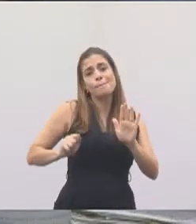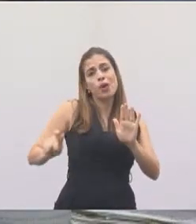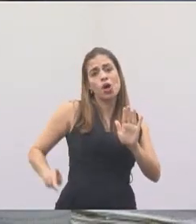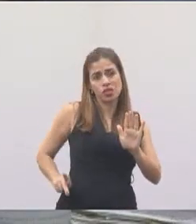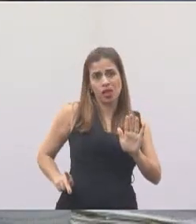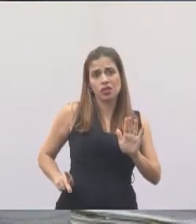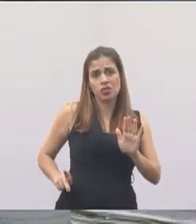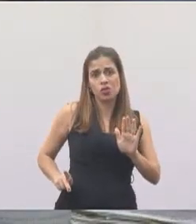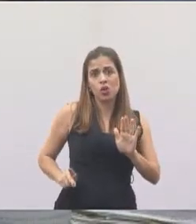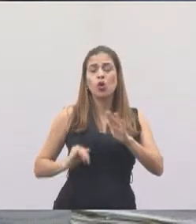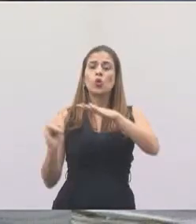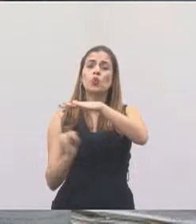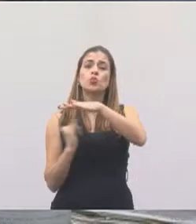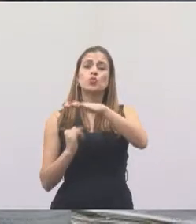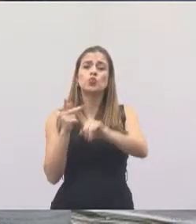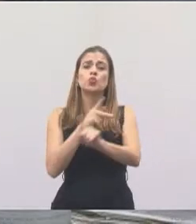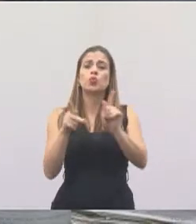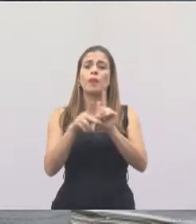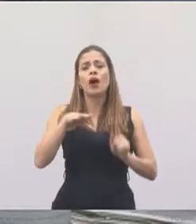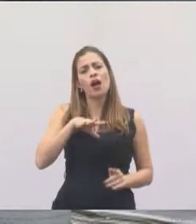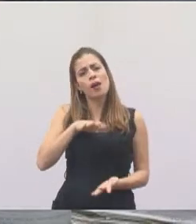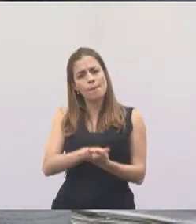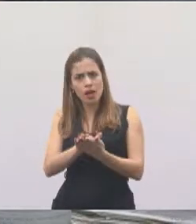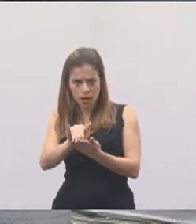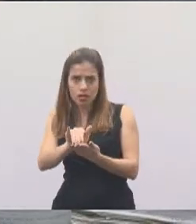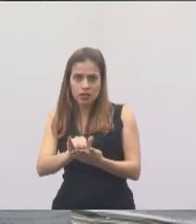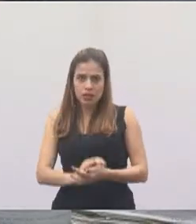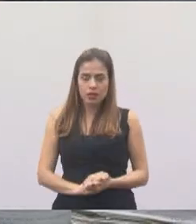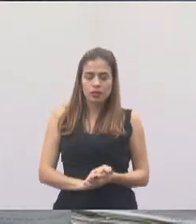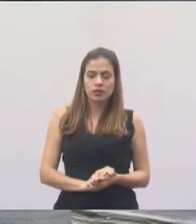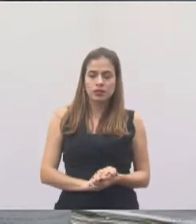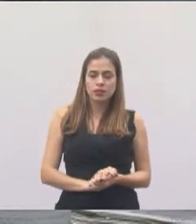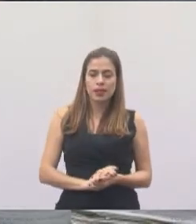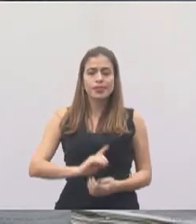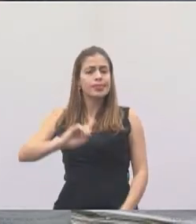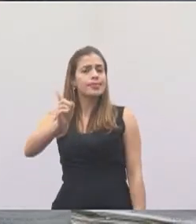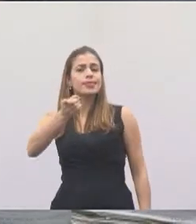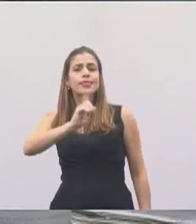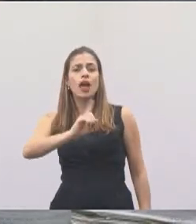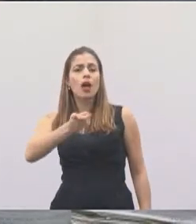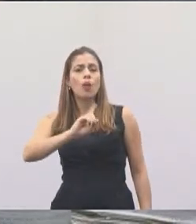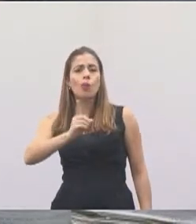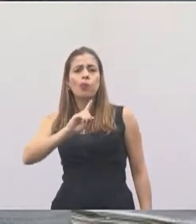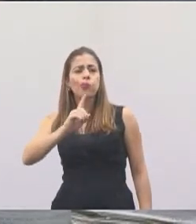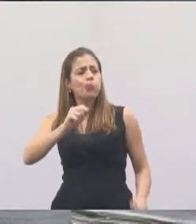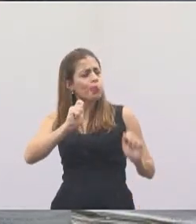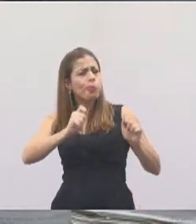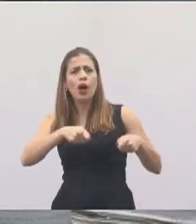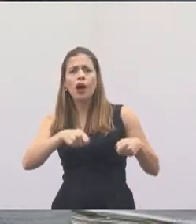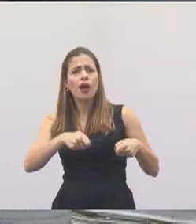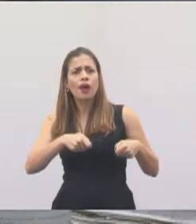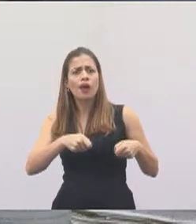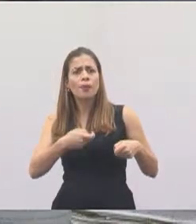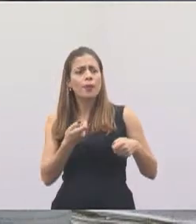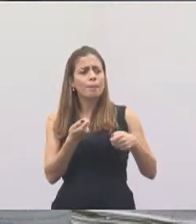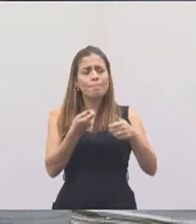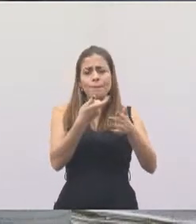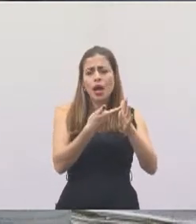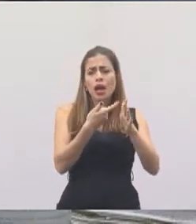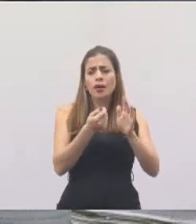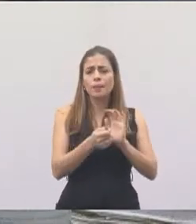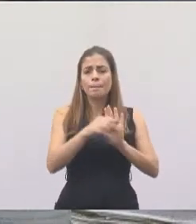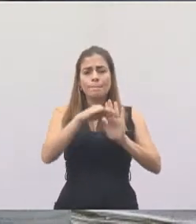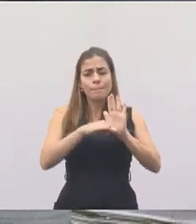aposentados do Instituto de Previdência Municipal de Jacareí. Não é cabível essa contribuição. E vou lutar até o